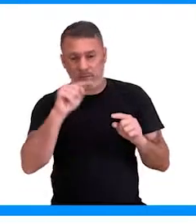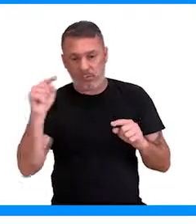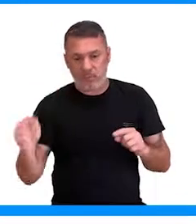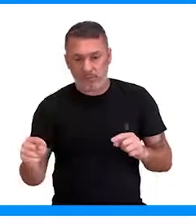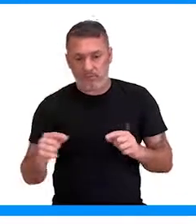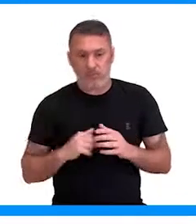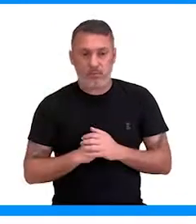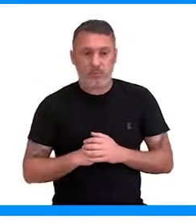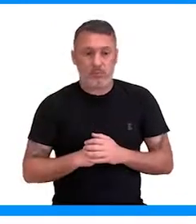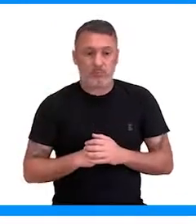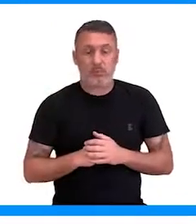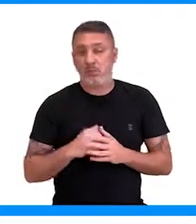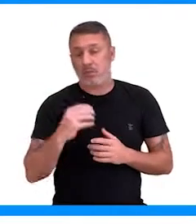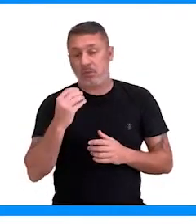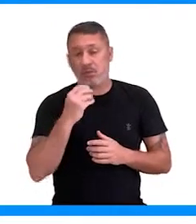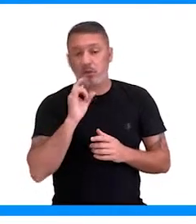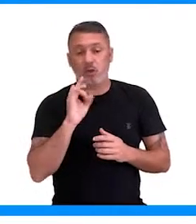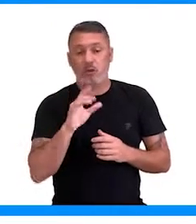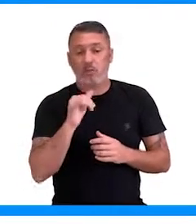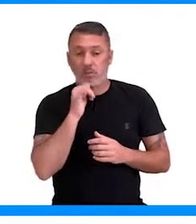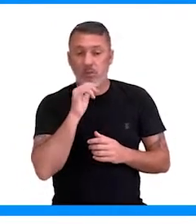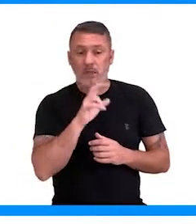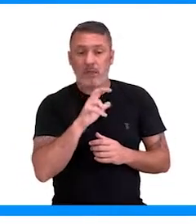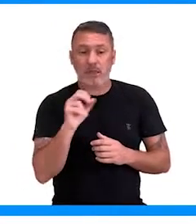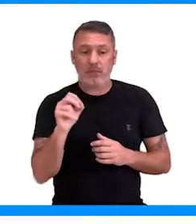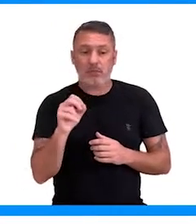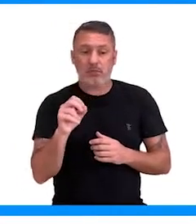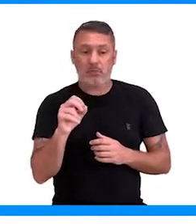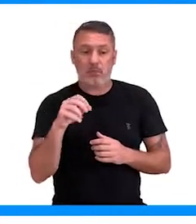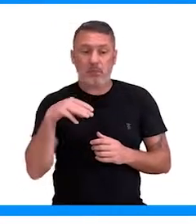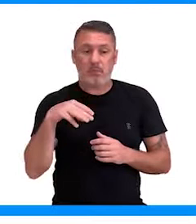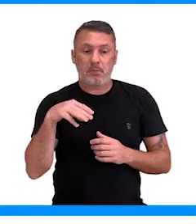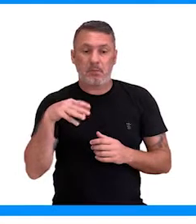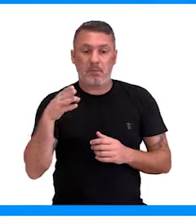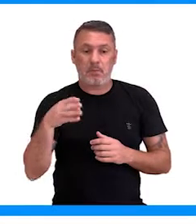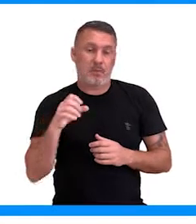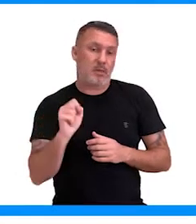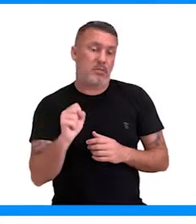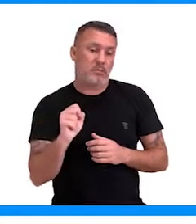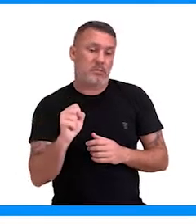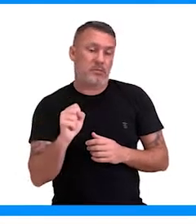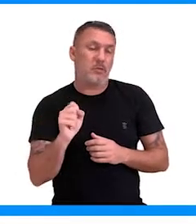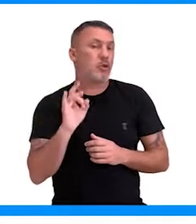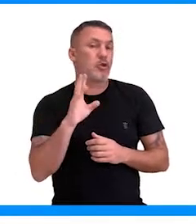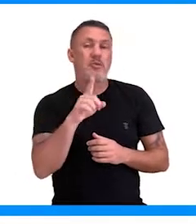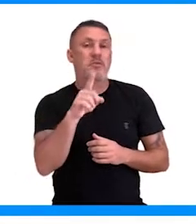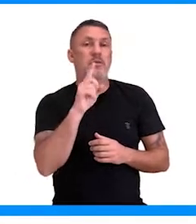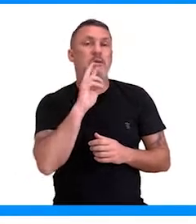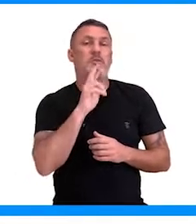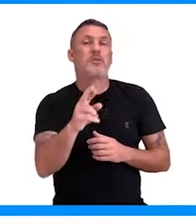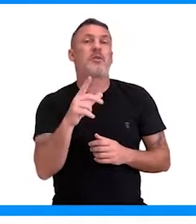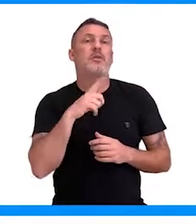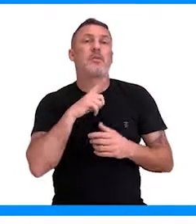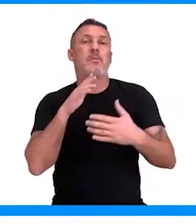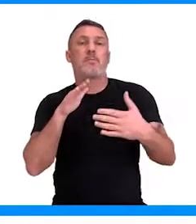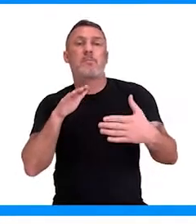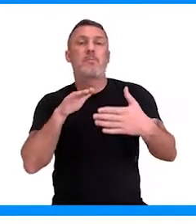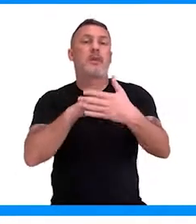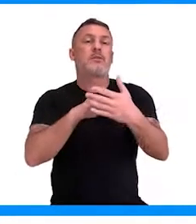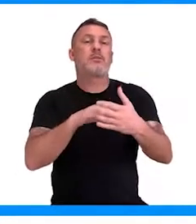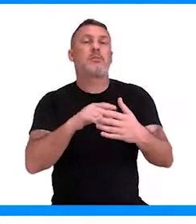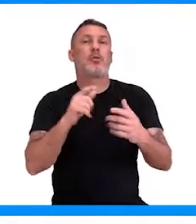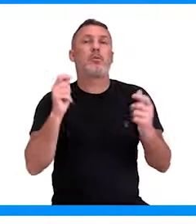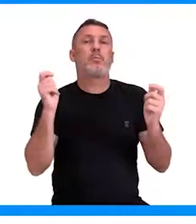questão. Ele poderia simplesmente dar o 500 metros por segundo e falar, agora você encontra para mim o